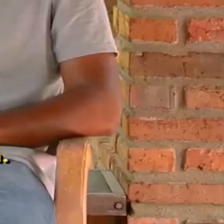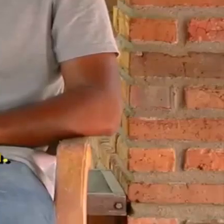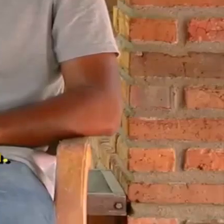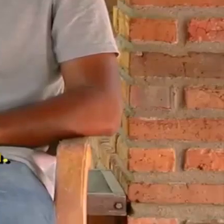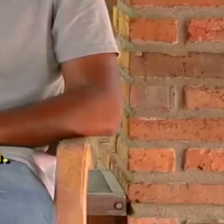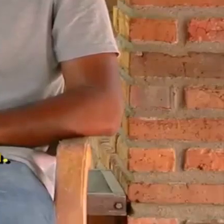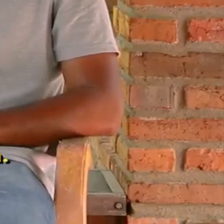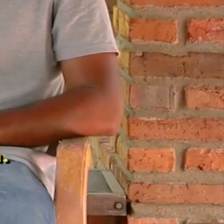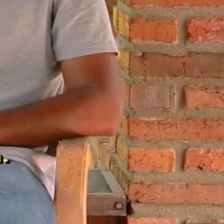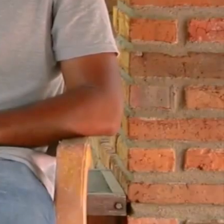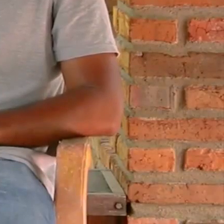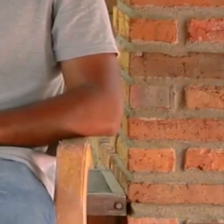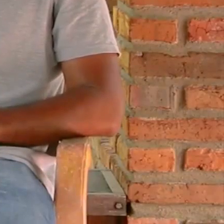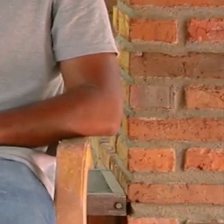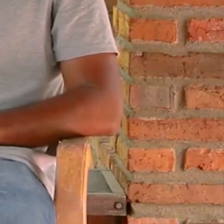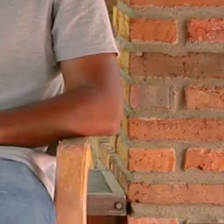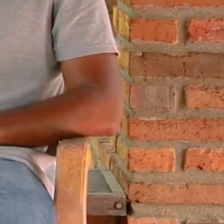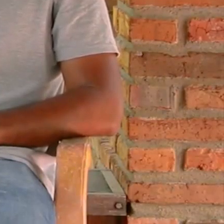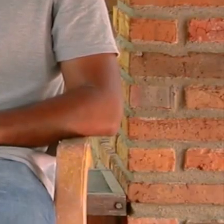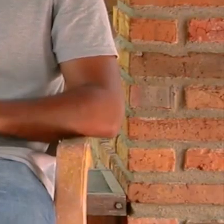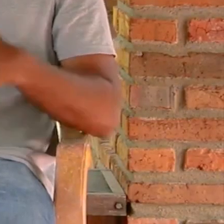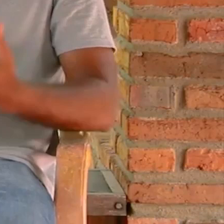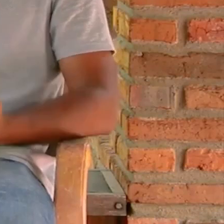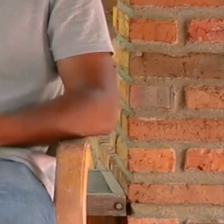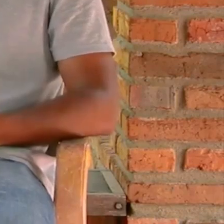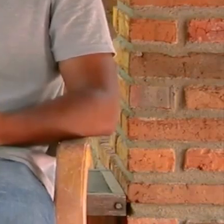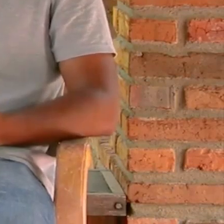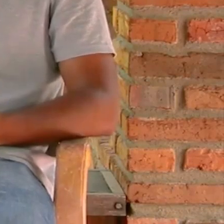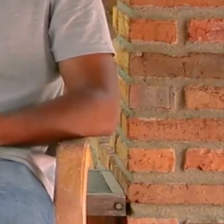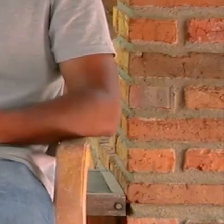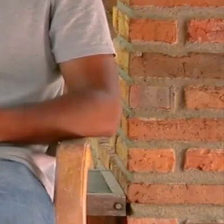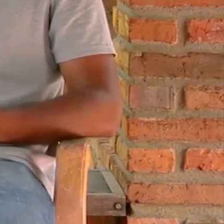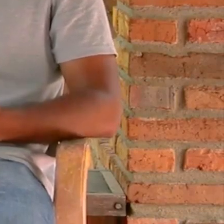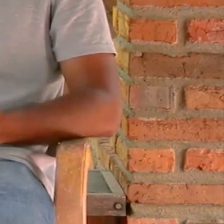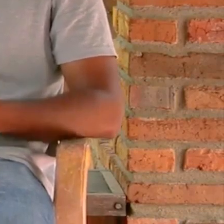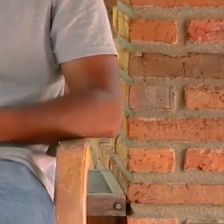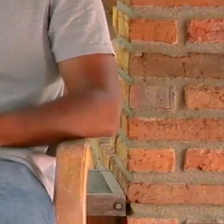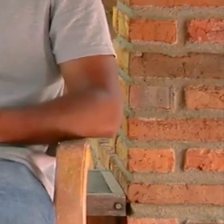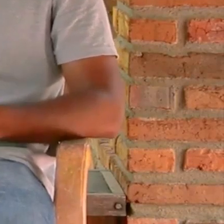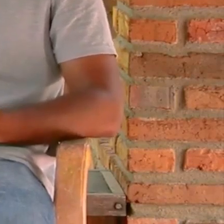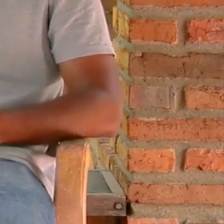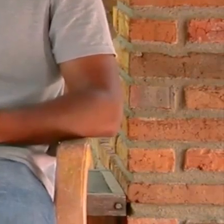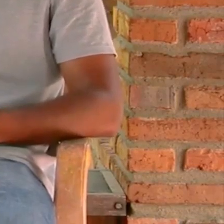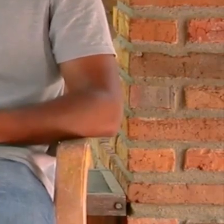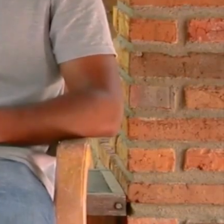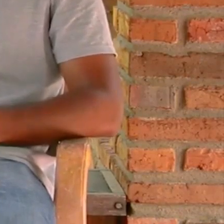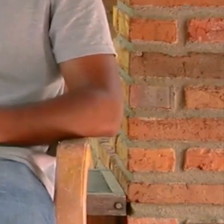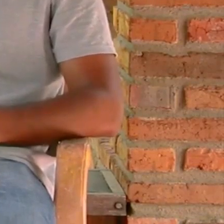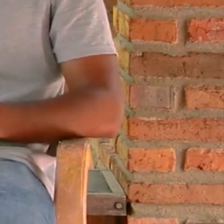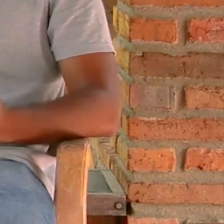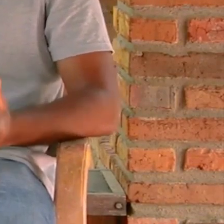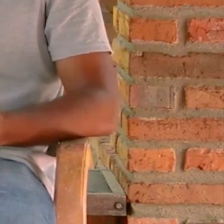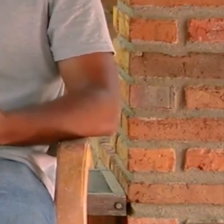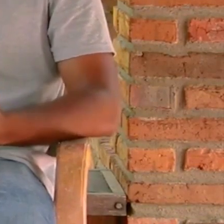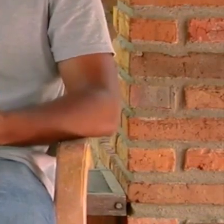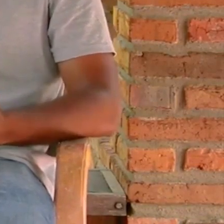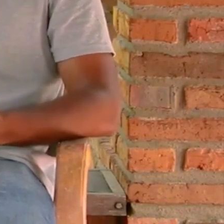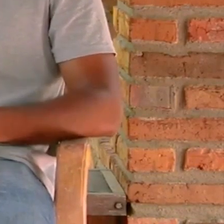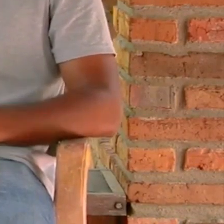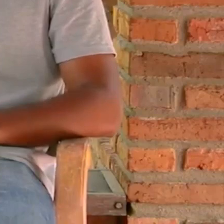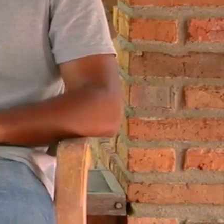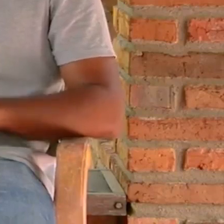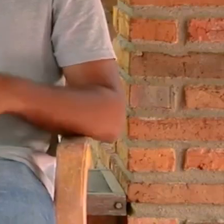the Lord Rama, this name comes. How do you adaptation in Brazil? Oh, Brazil. Well,